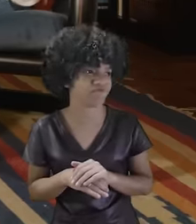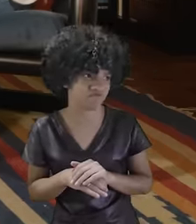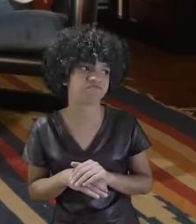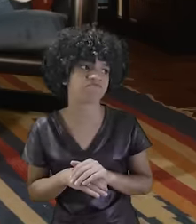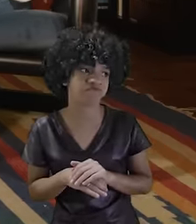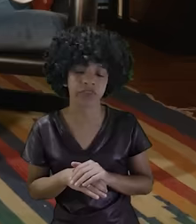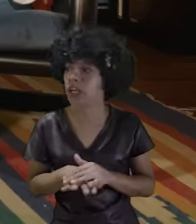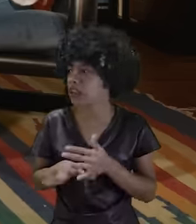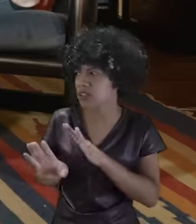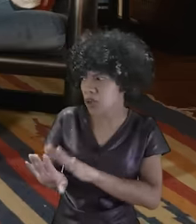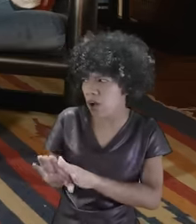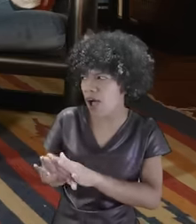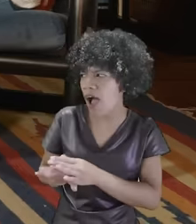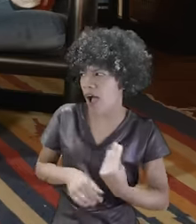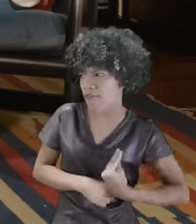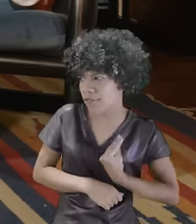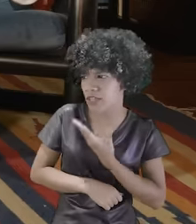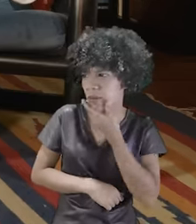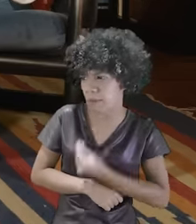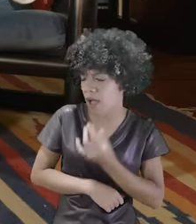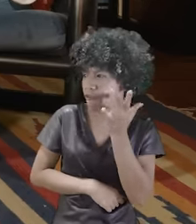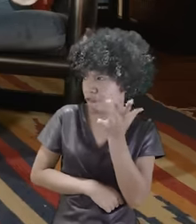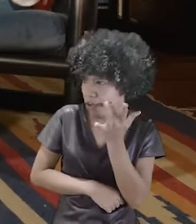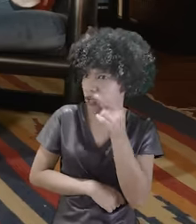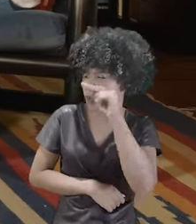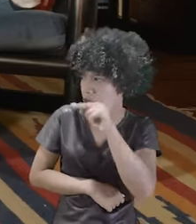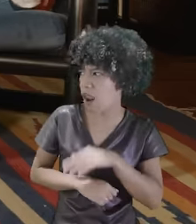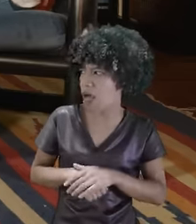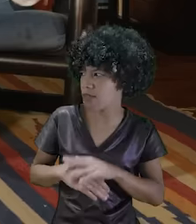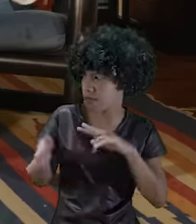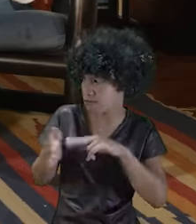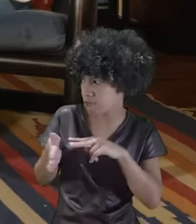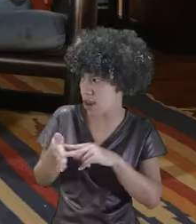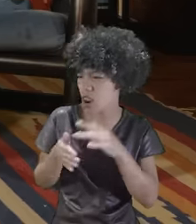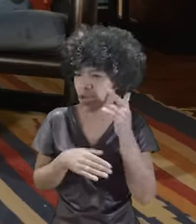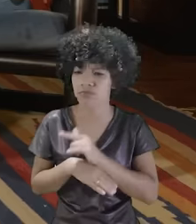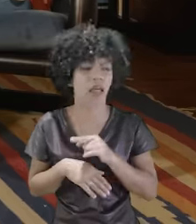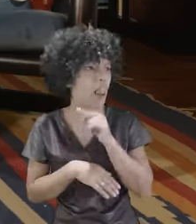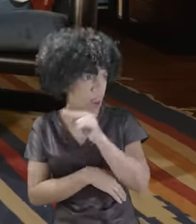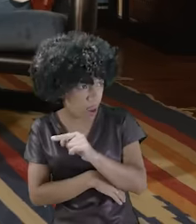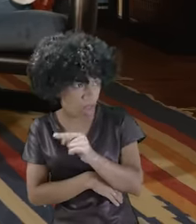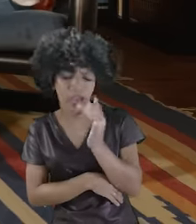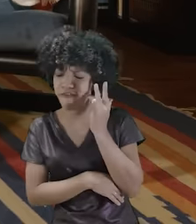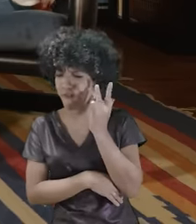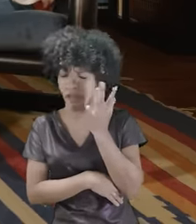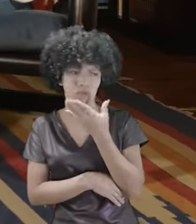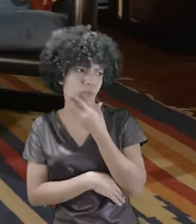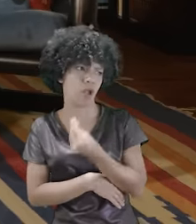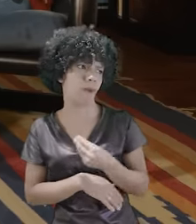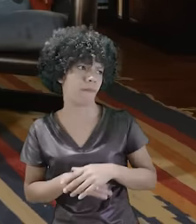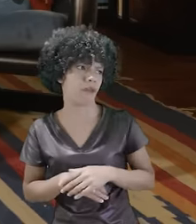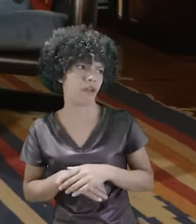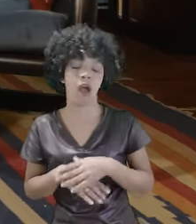vida masculina lá é mais fácil homem o homem ele consegue e lá muito fácil para homem